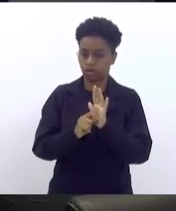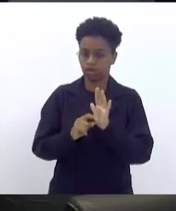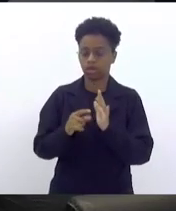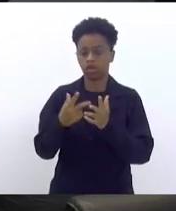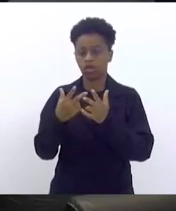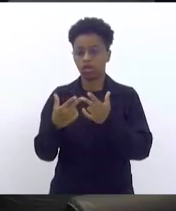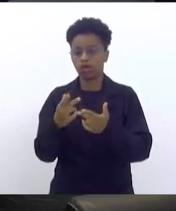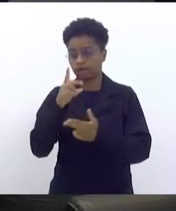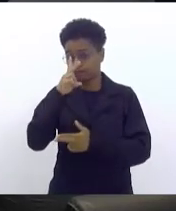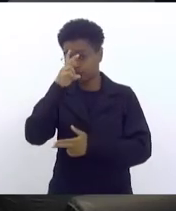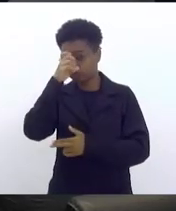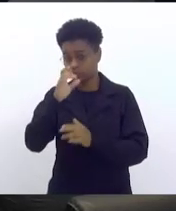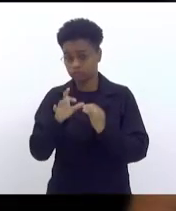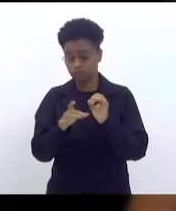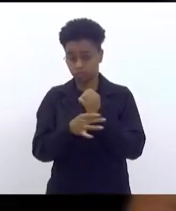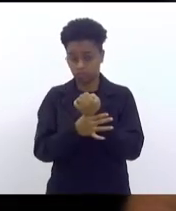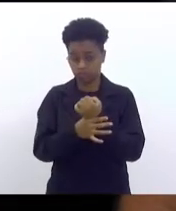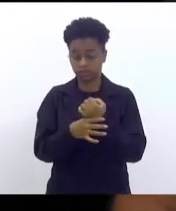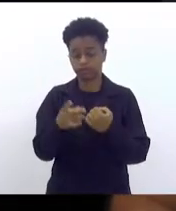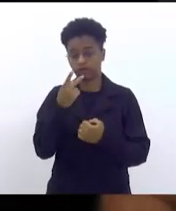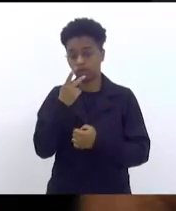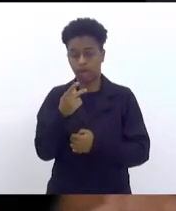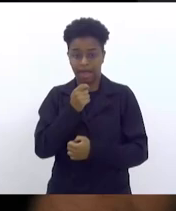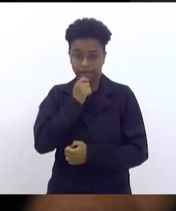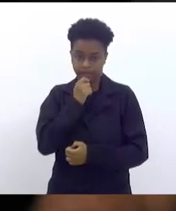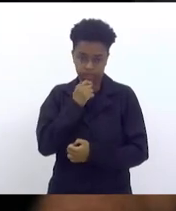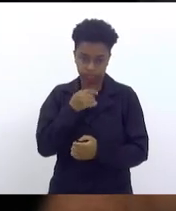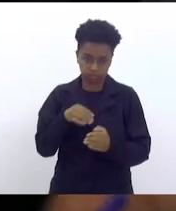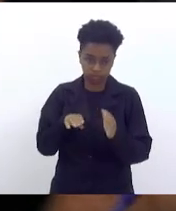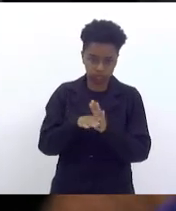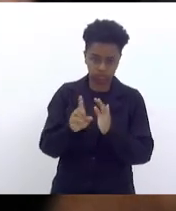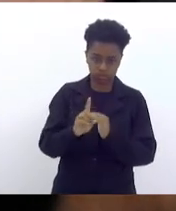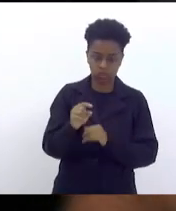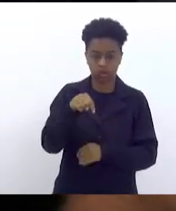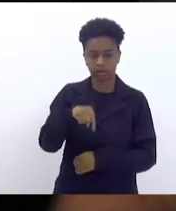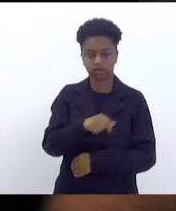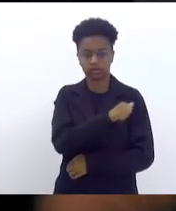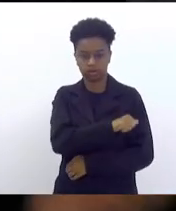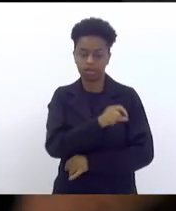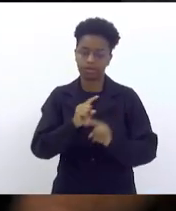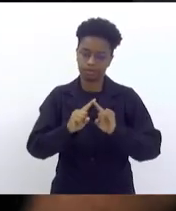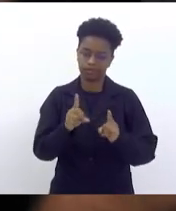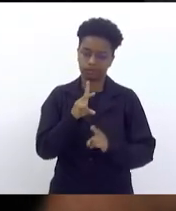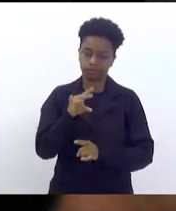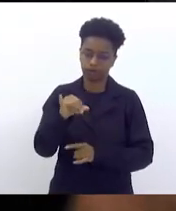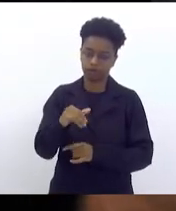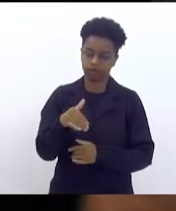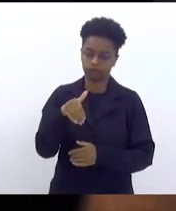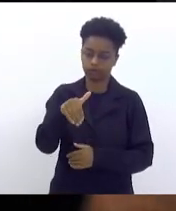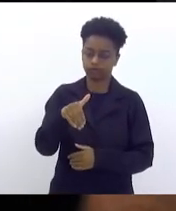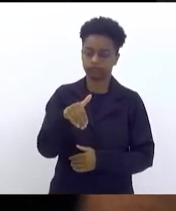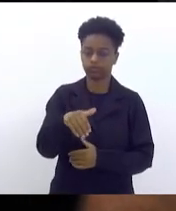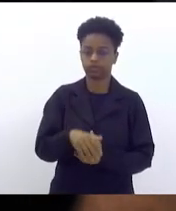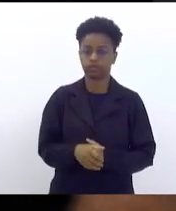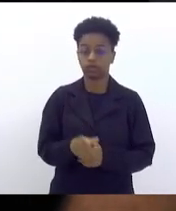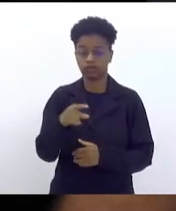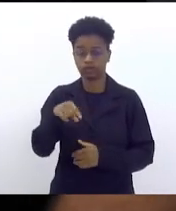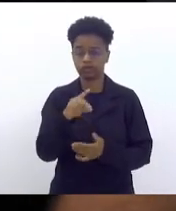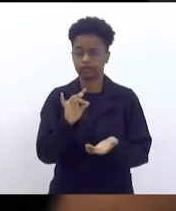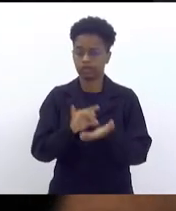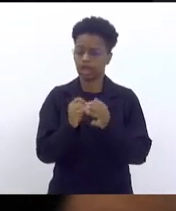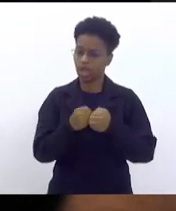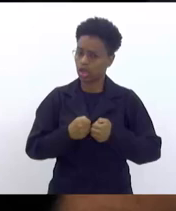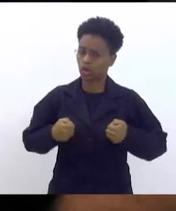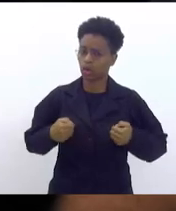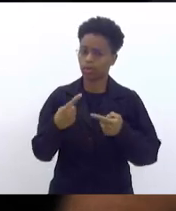mais força e segurança que ainda não chegou mais provavelmente vai chegar quero agradecer o esforço dos Senhores Na verdade o senhor são verdadeiros heróis porque